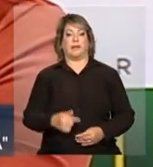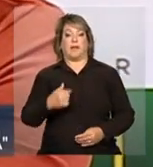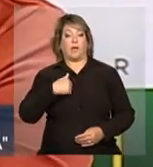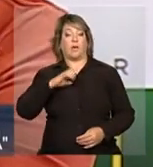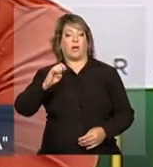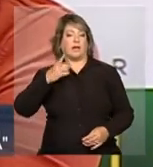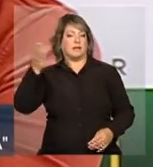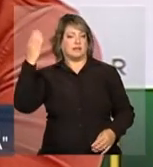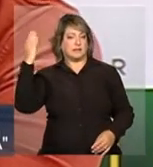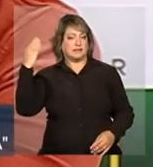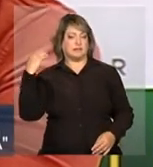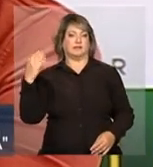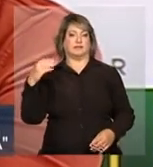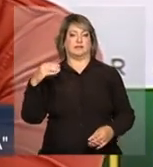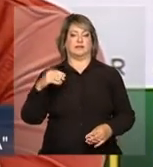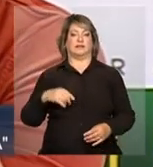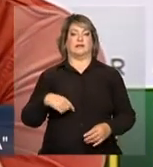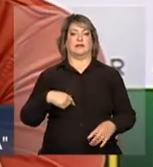candidata ao Senado,